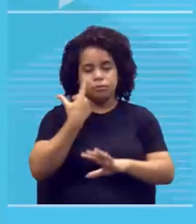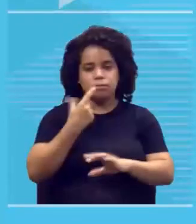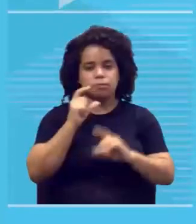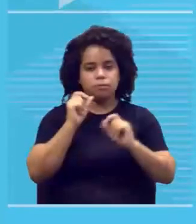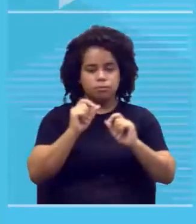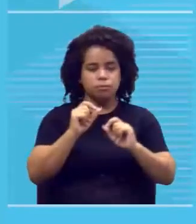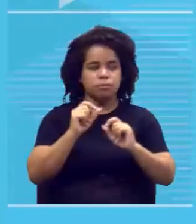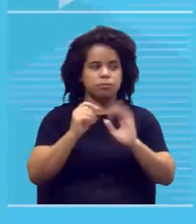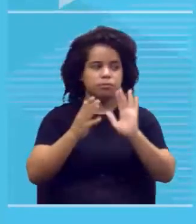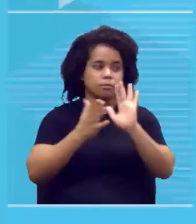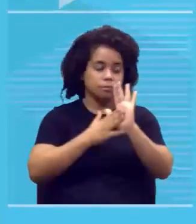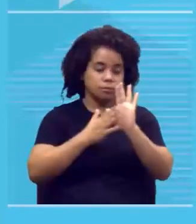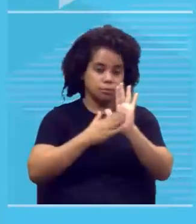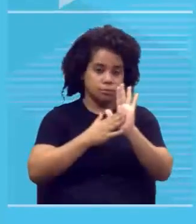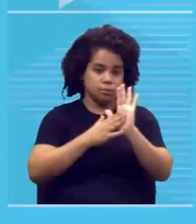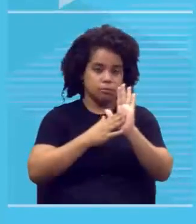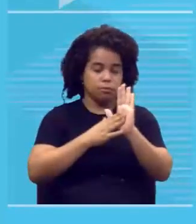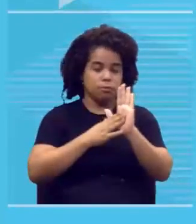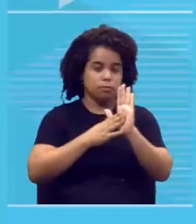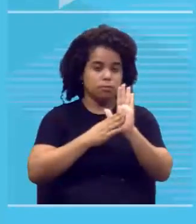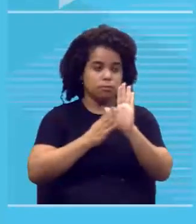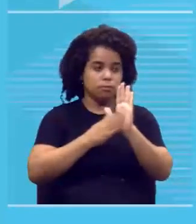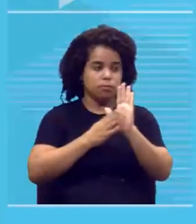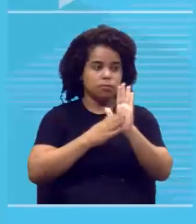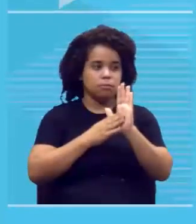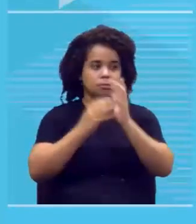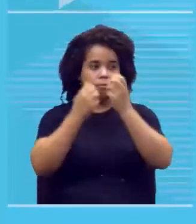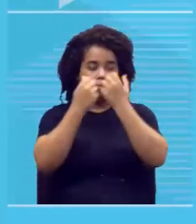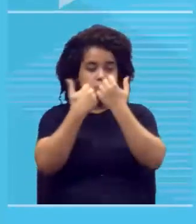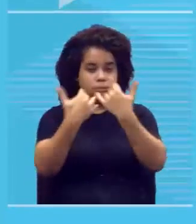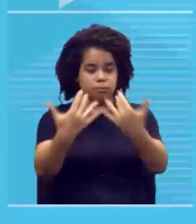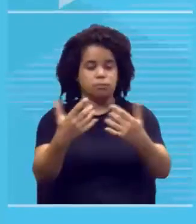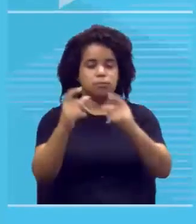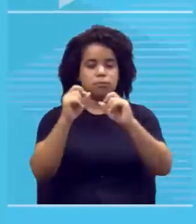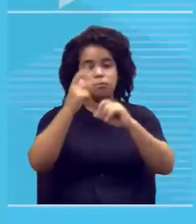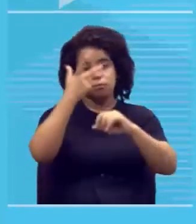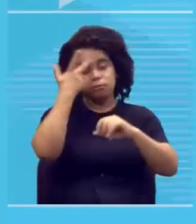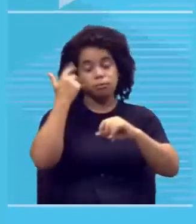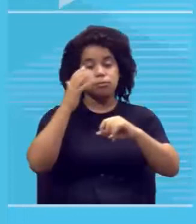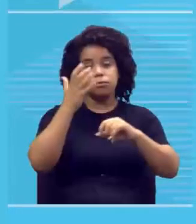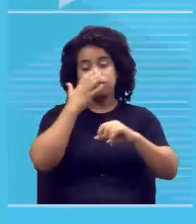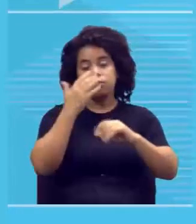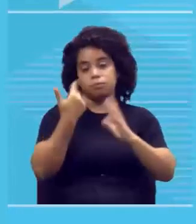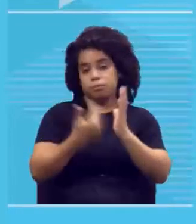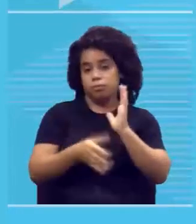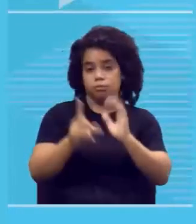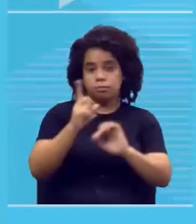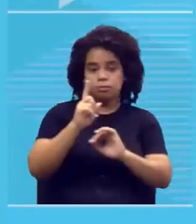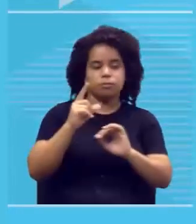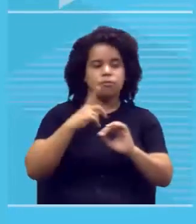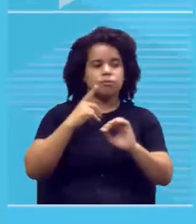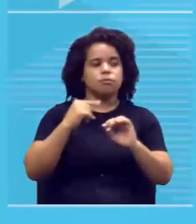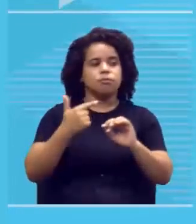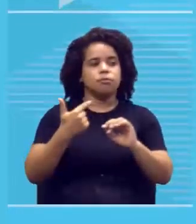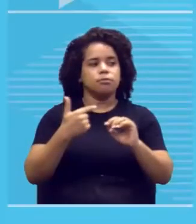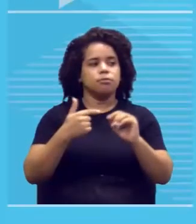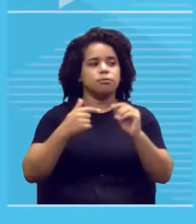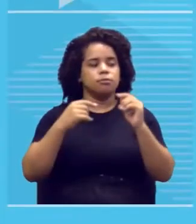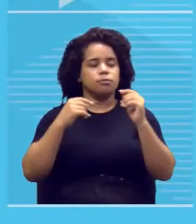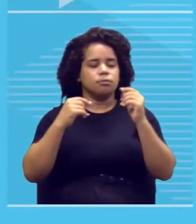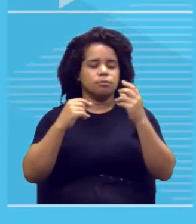né da proposta do espectador não se perder não se deixar envolver né pela